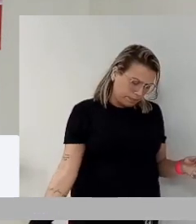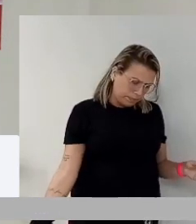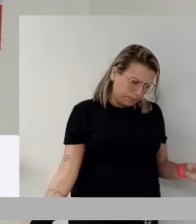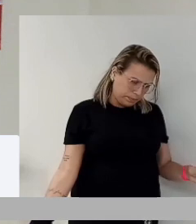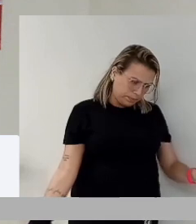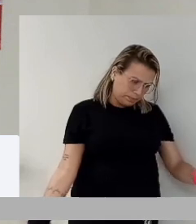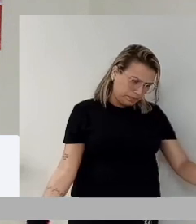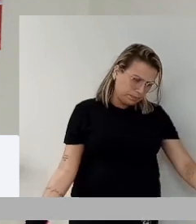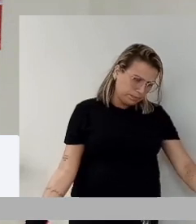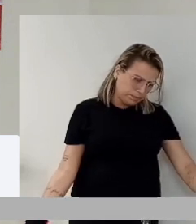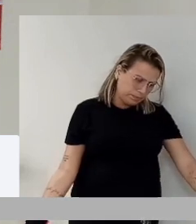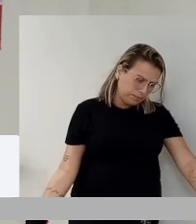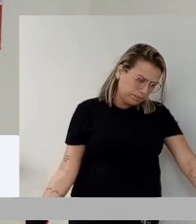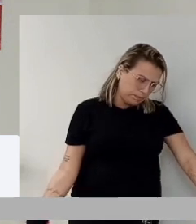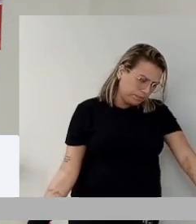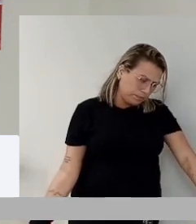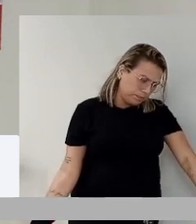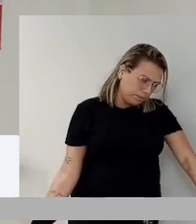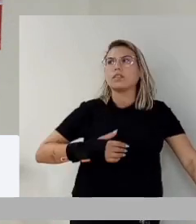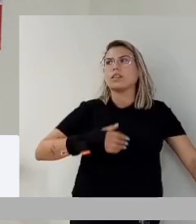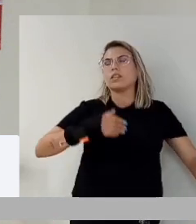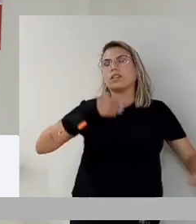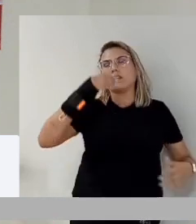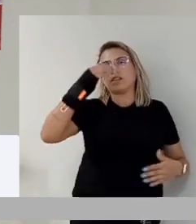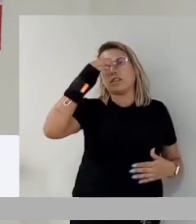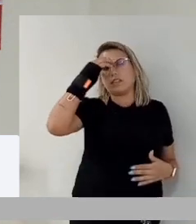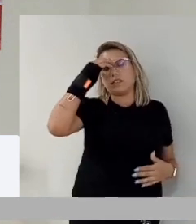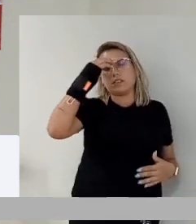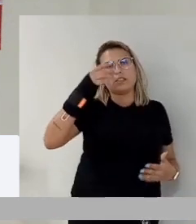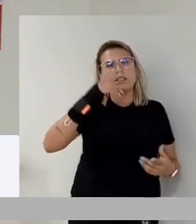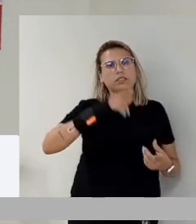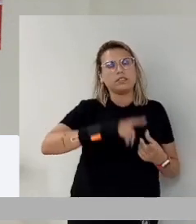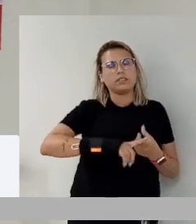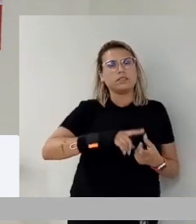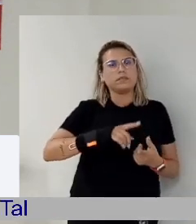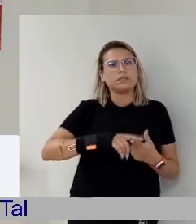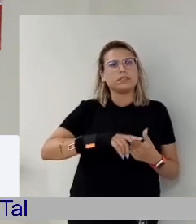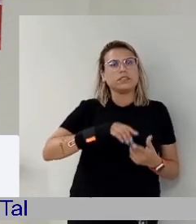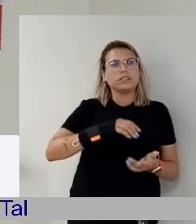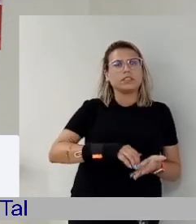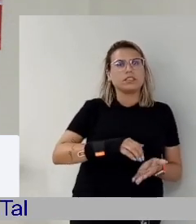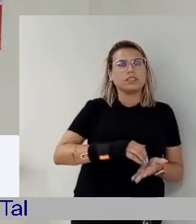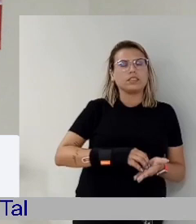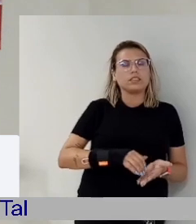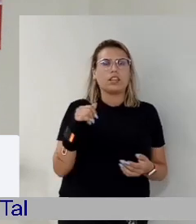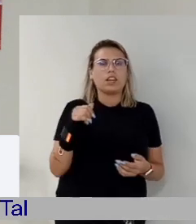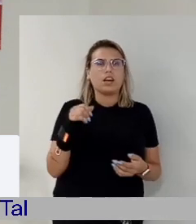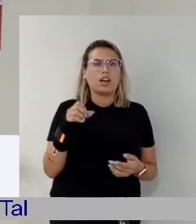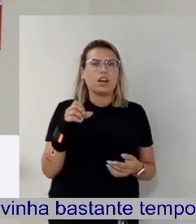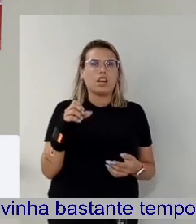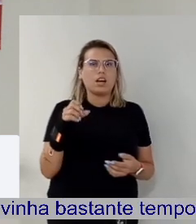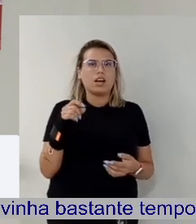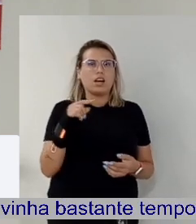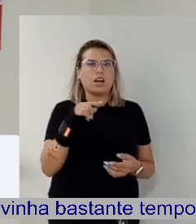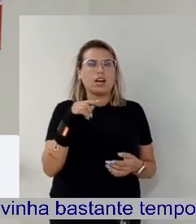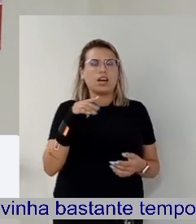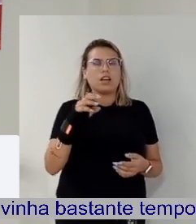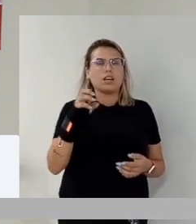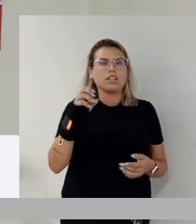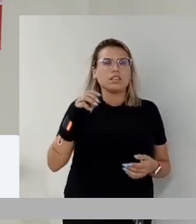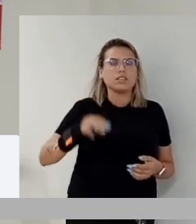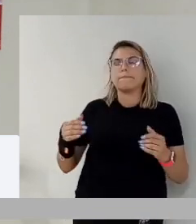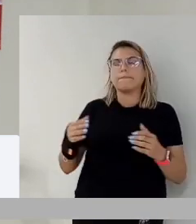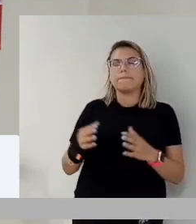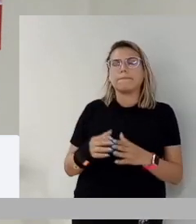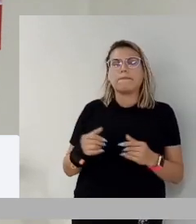comunidad Quero aqui agradecer também né o secretário otus eu vinha há bastante tempo fazendo um